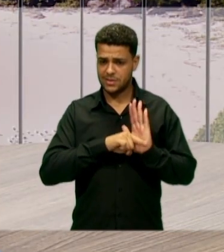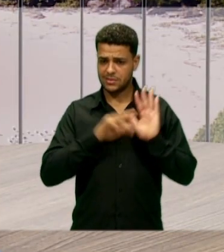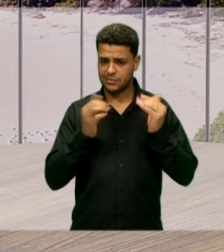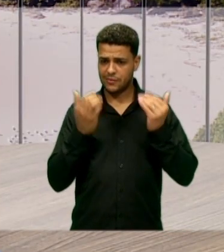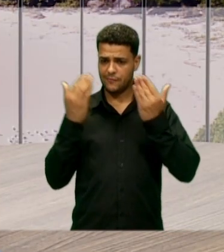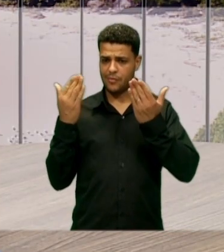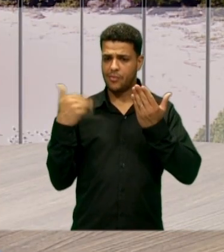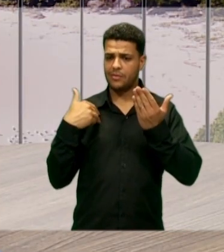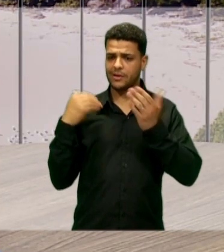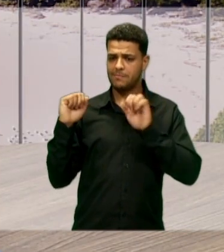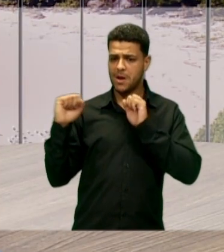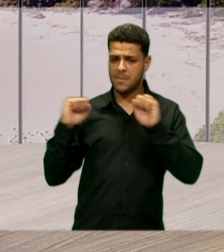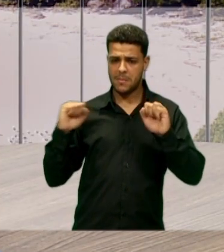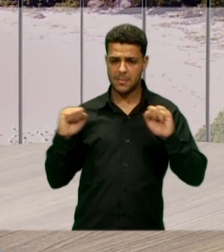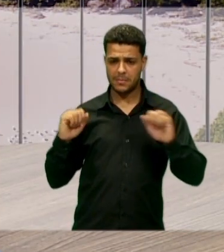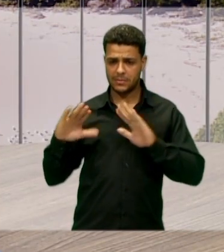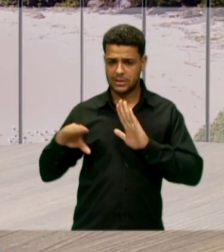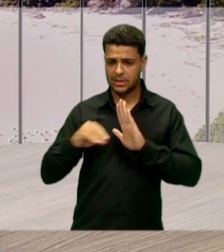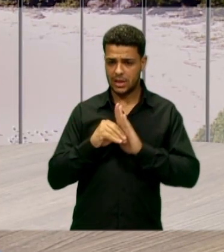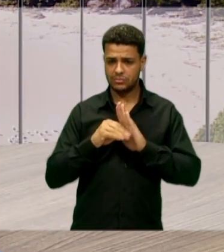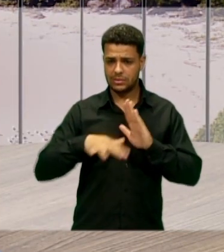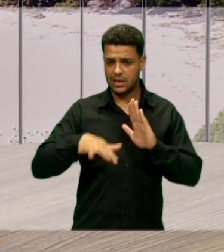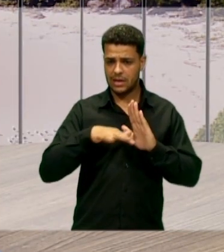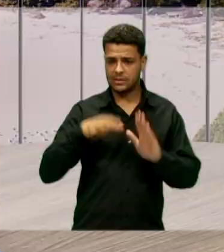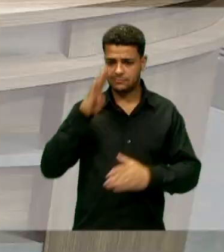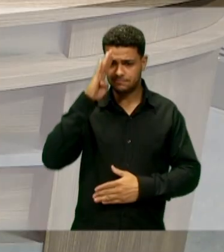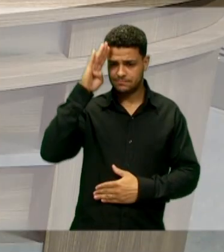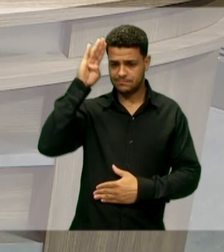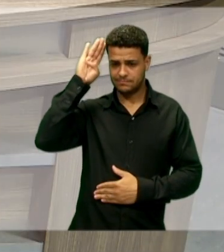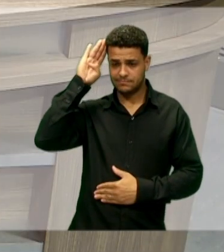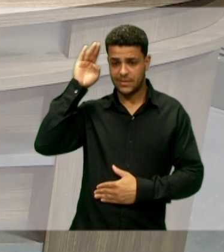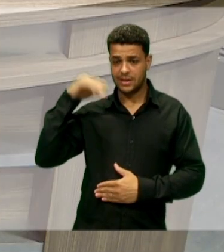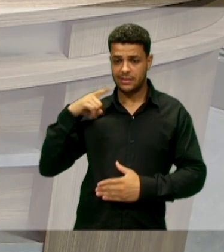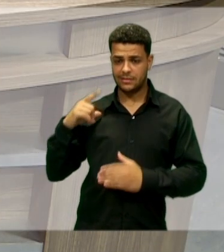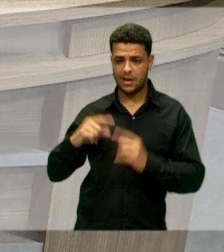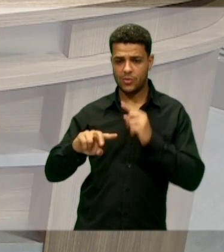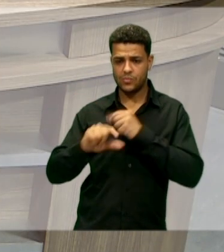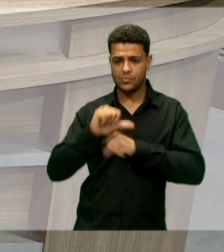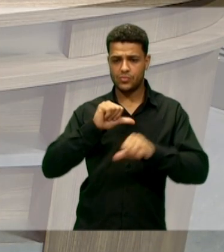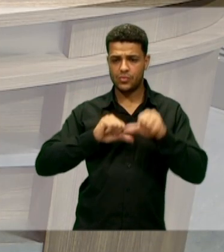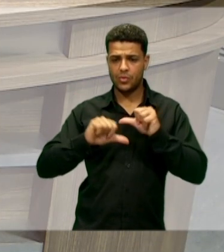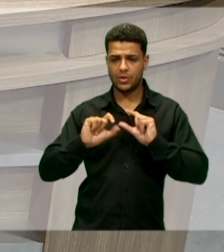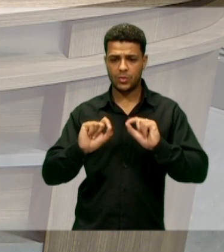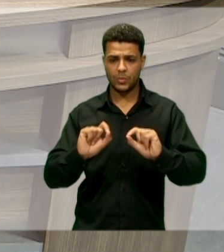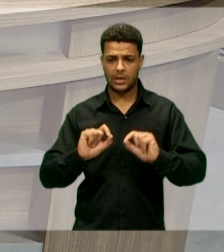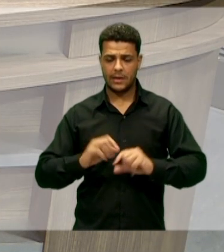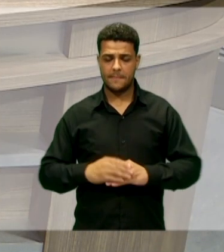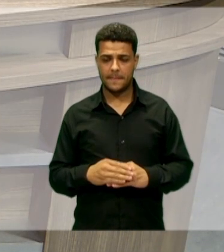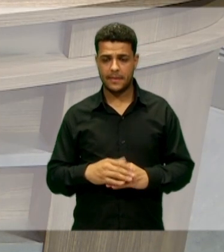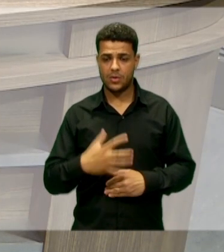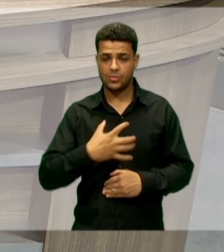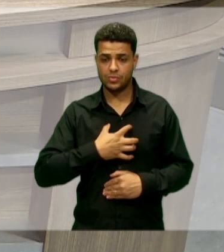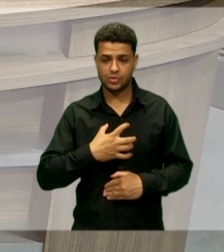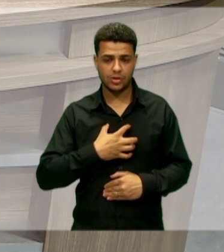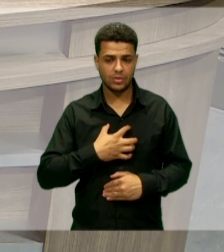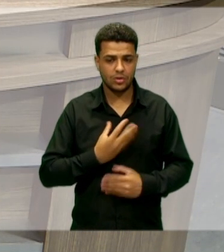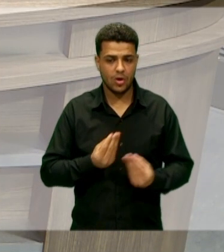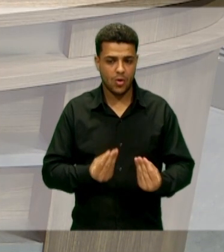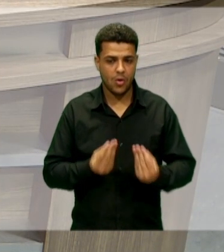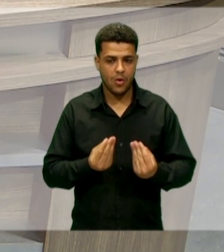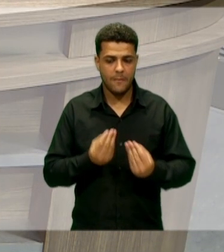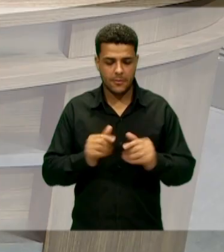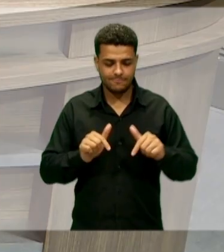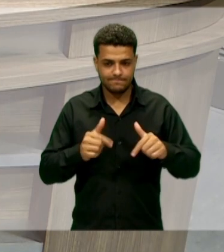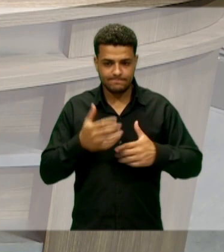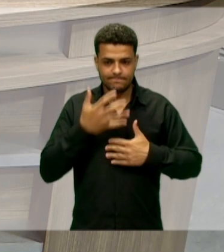fora, dentro do meio acadêmico, e isso acaba mudando realmente a forma de como a gente pode estar